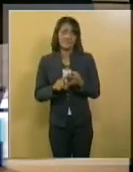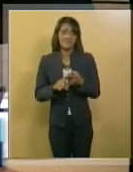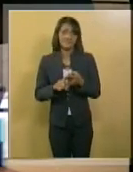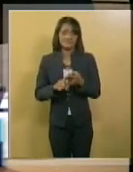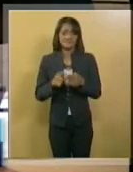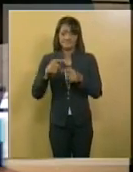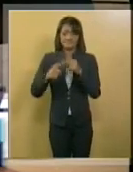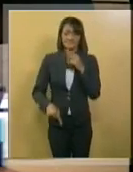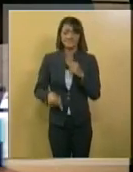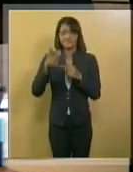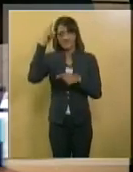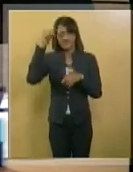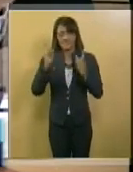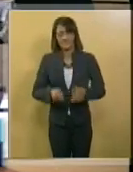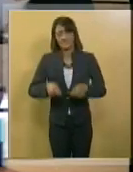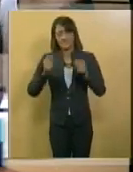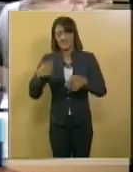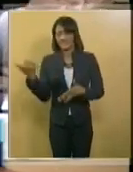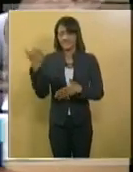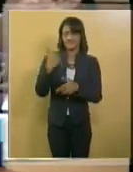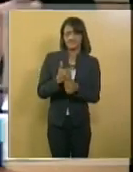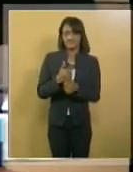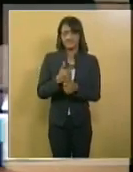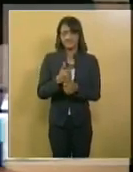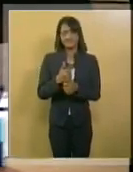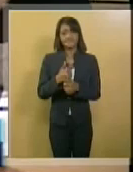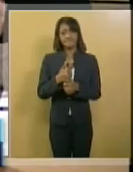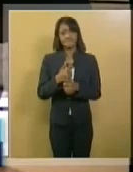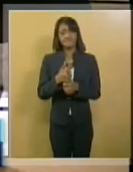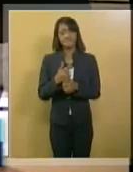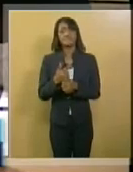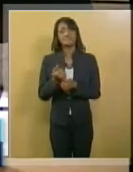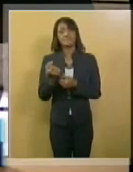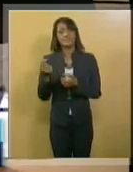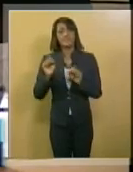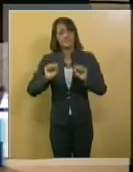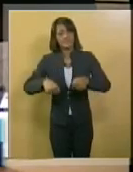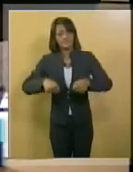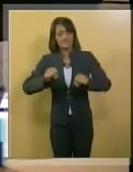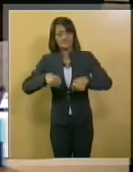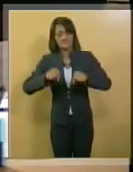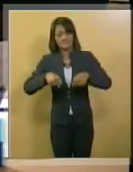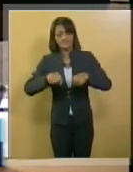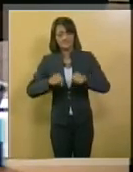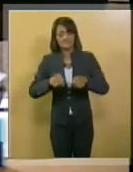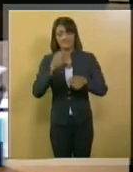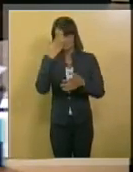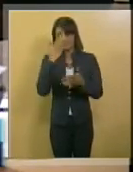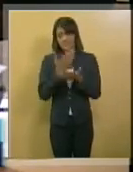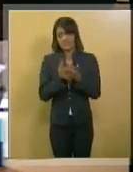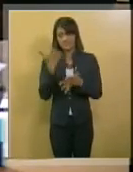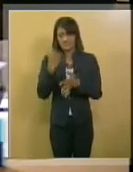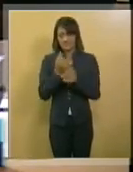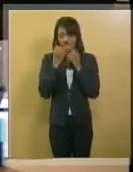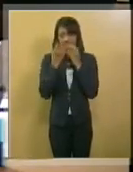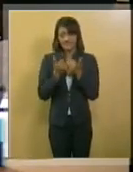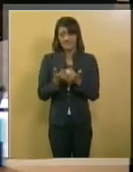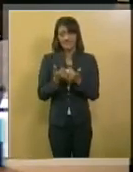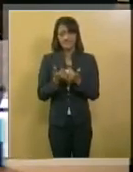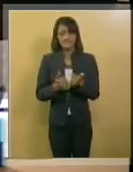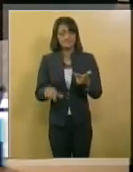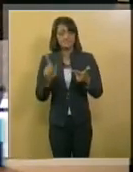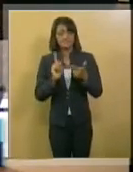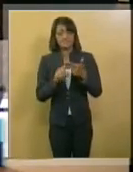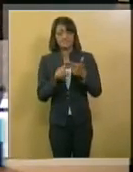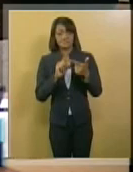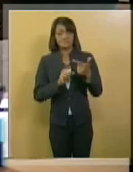de Aracaju e substituir por carrinhos, puxado por moto, que eu tenho certeza que substitui bem. E a